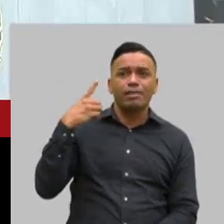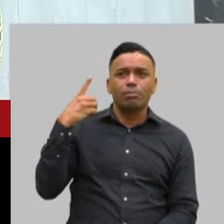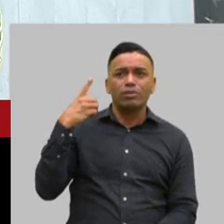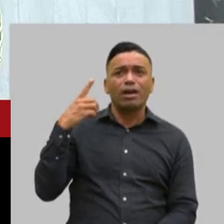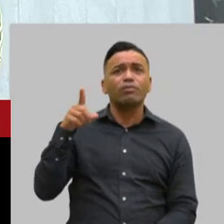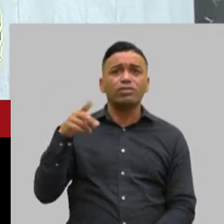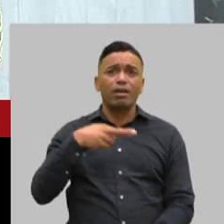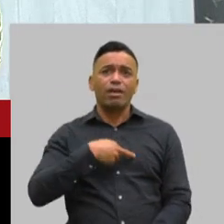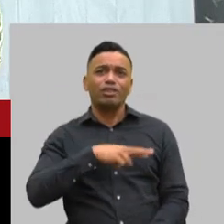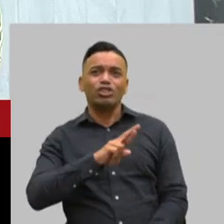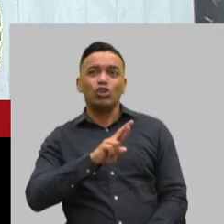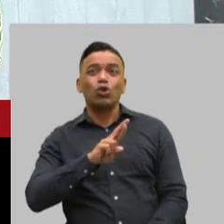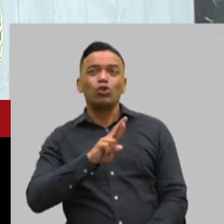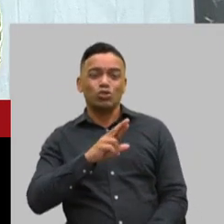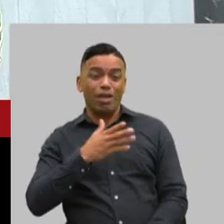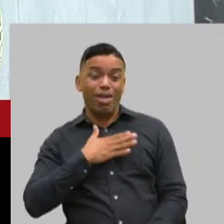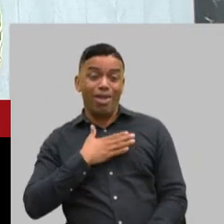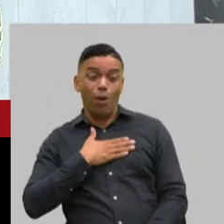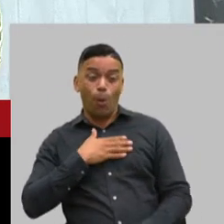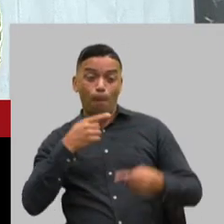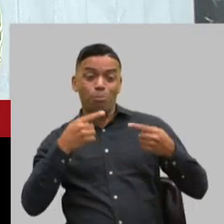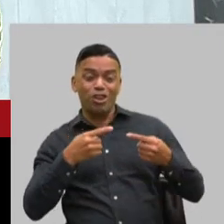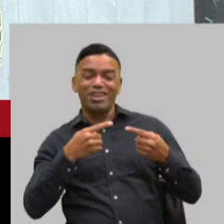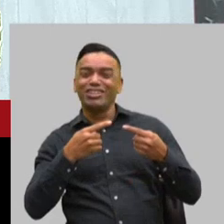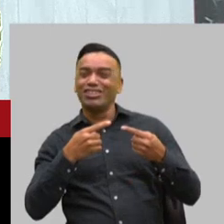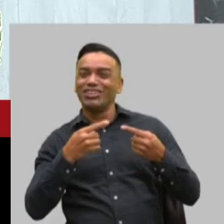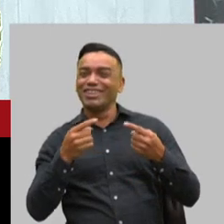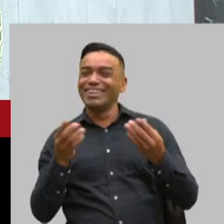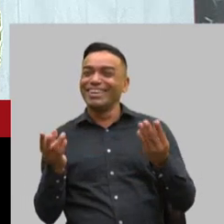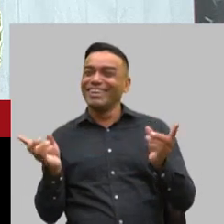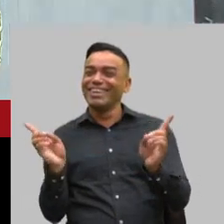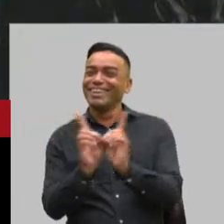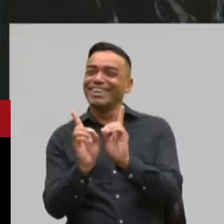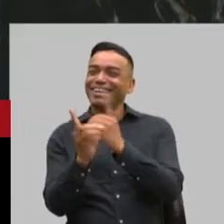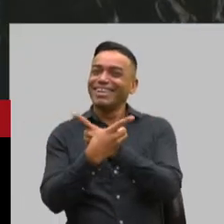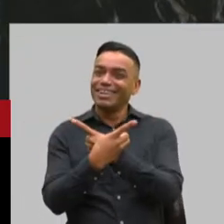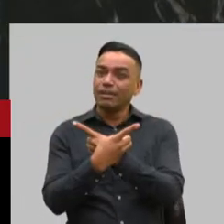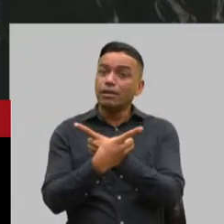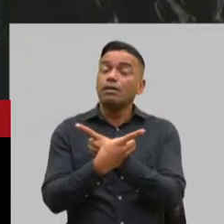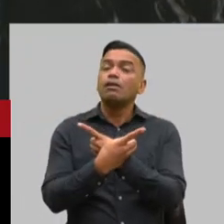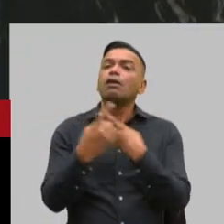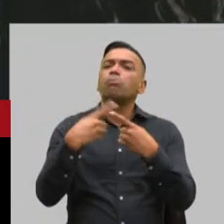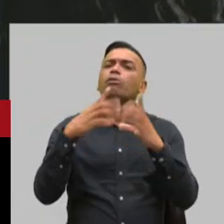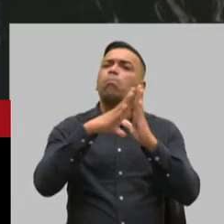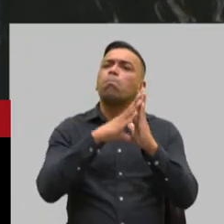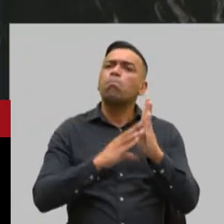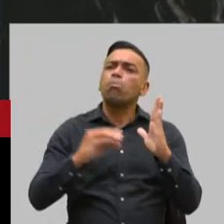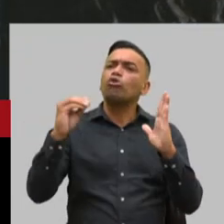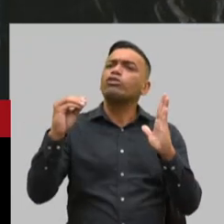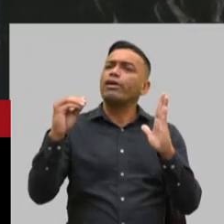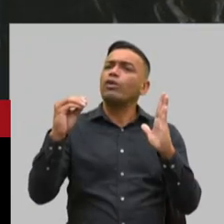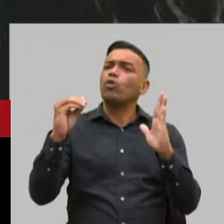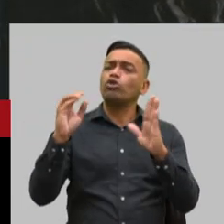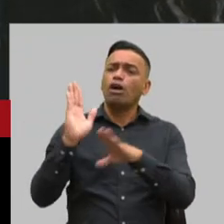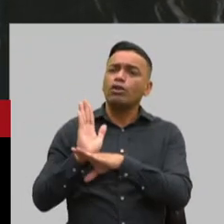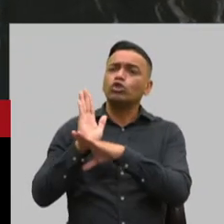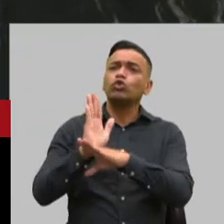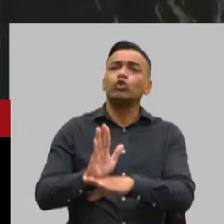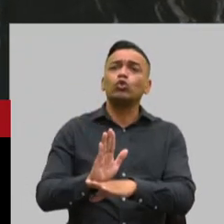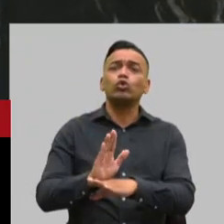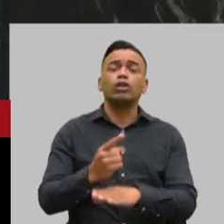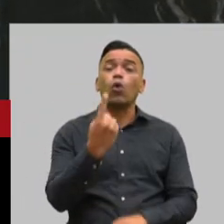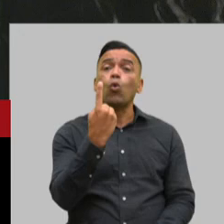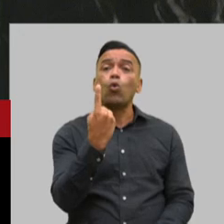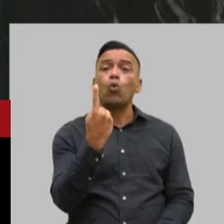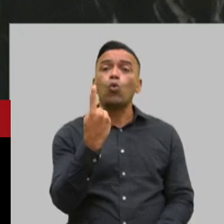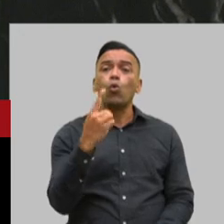religioso, eu fui mais político do que o senhor, porque esse modelo, ele está hoje servindo apenas 1%